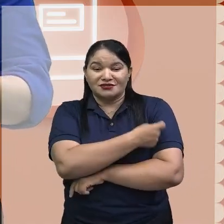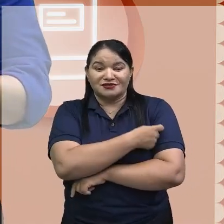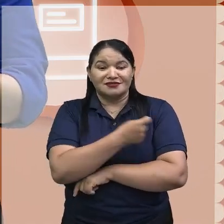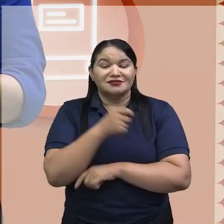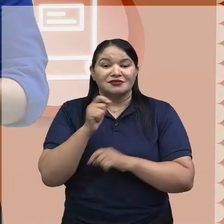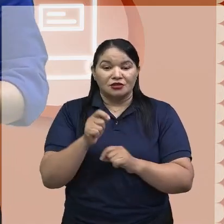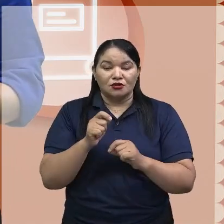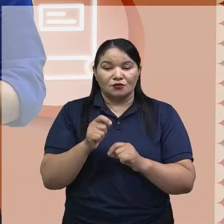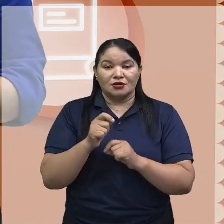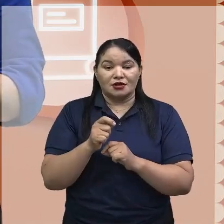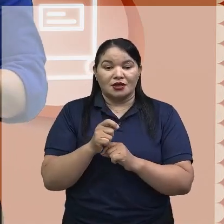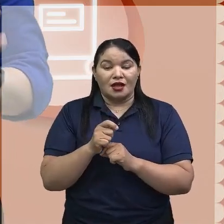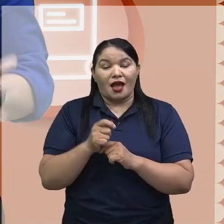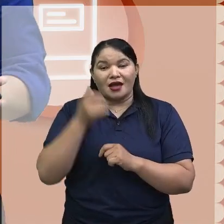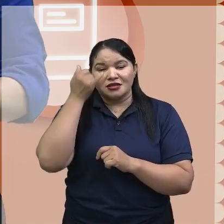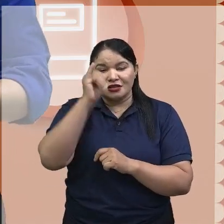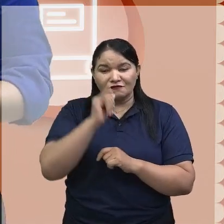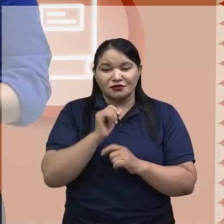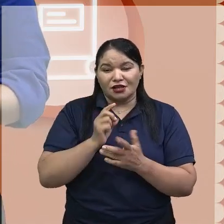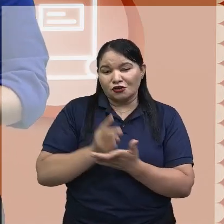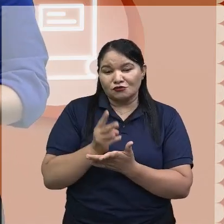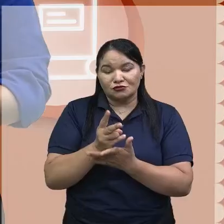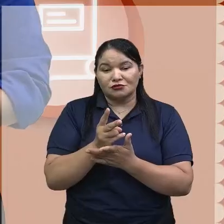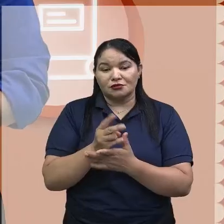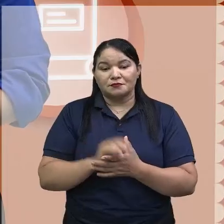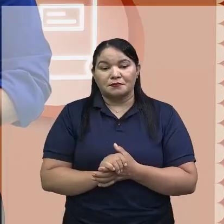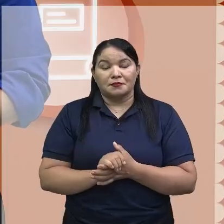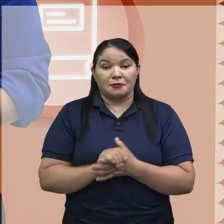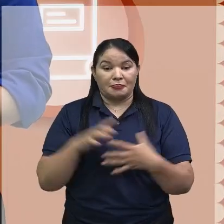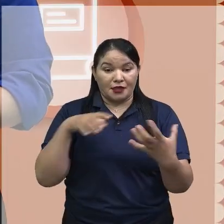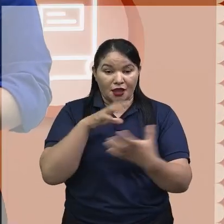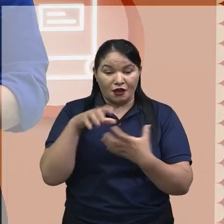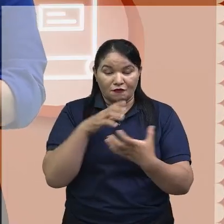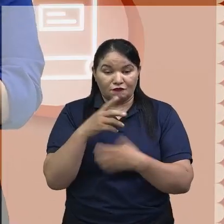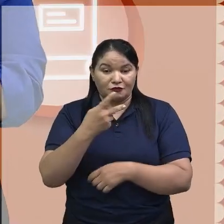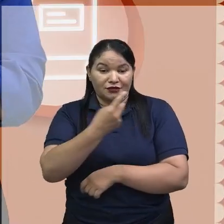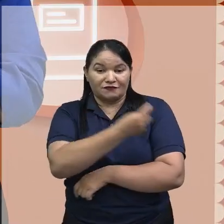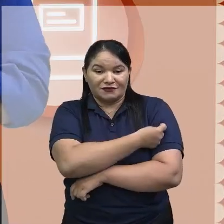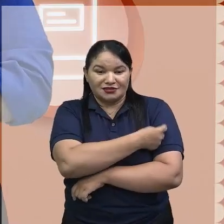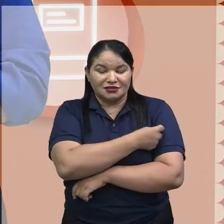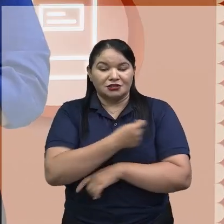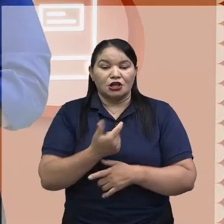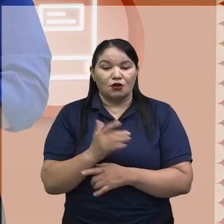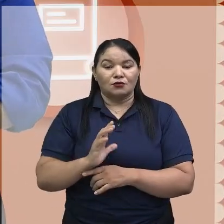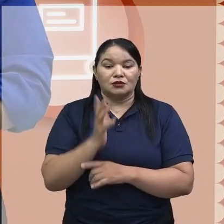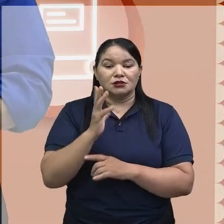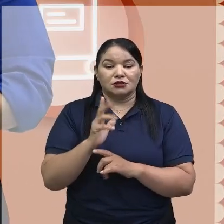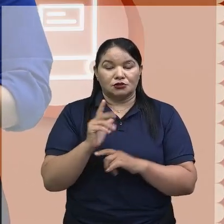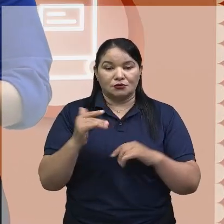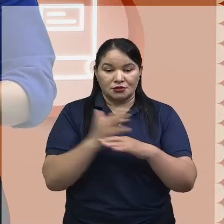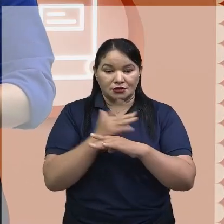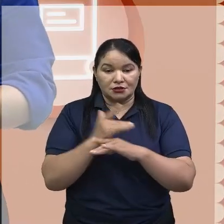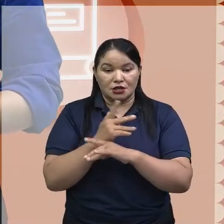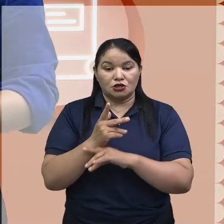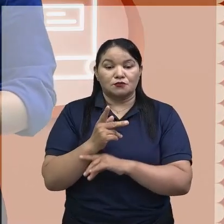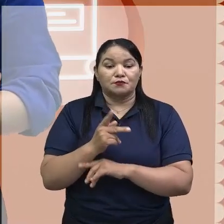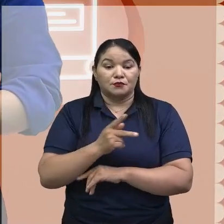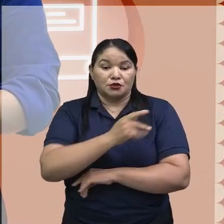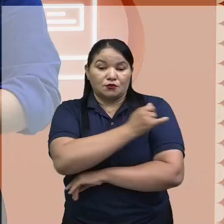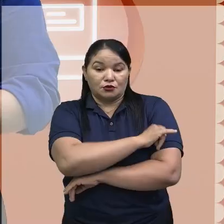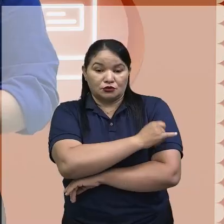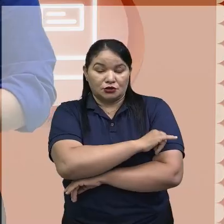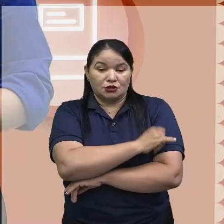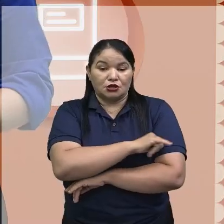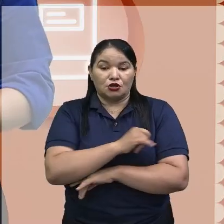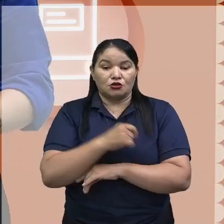ele continuasse. Então, o que foi? A revolta da vacina, ela ocorreu na cidade do Rio de Janeiro em novembro do